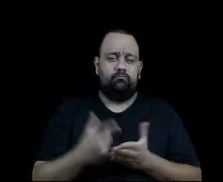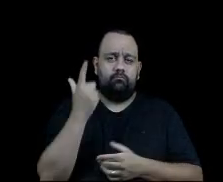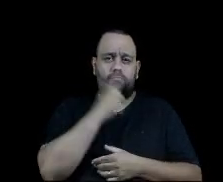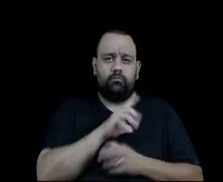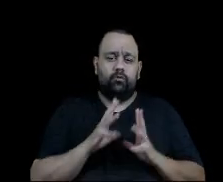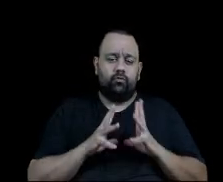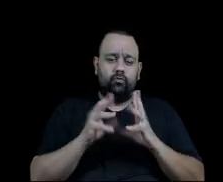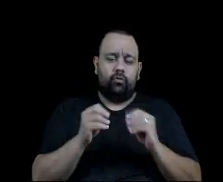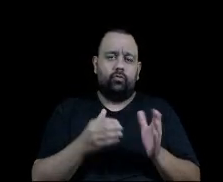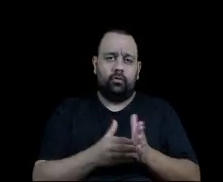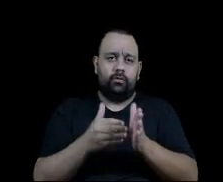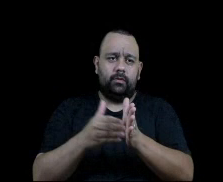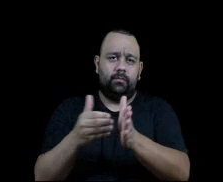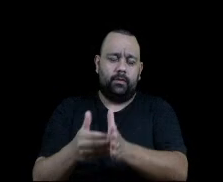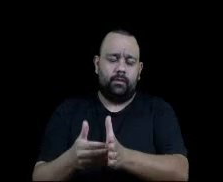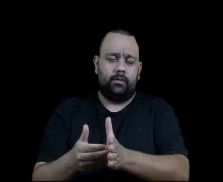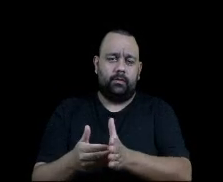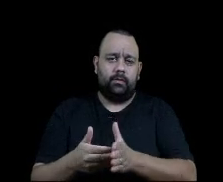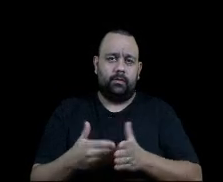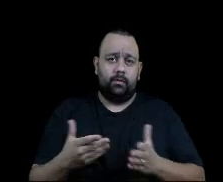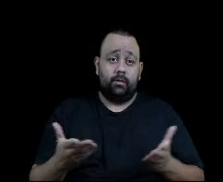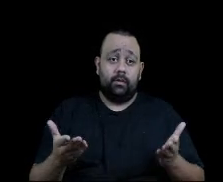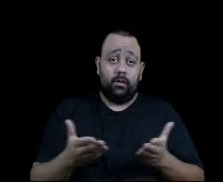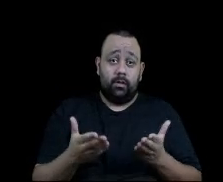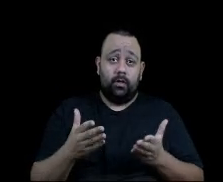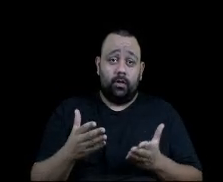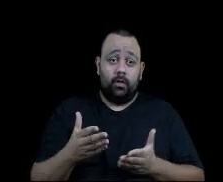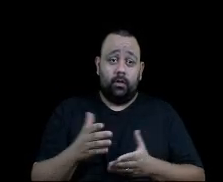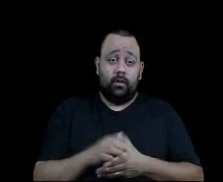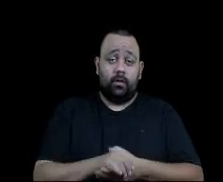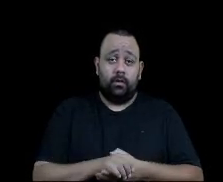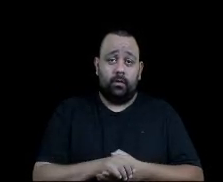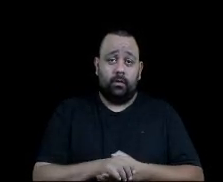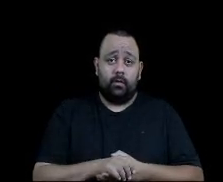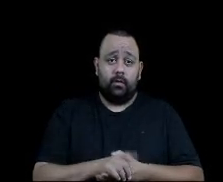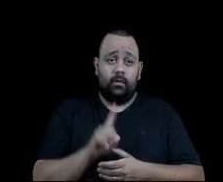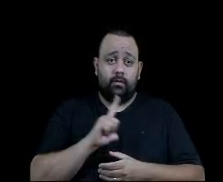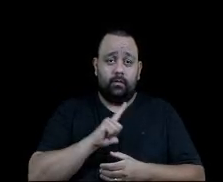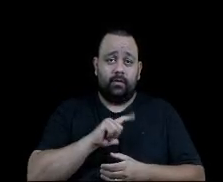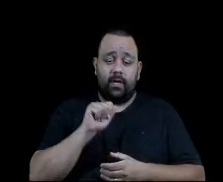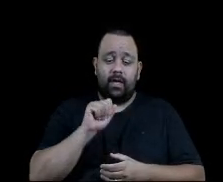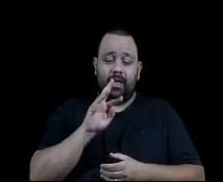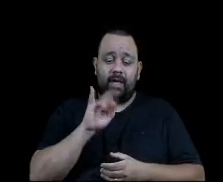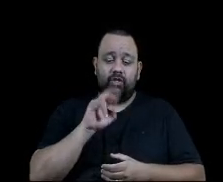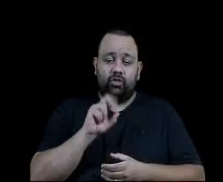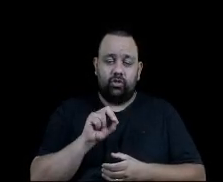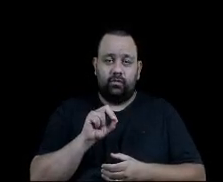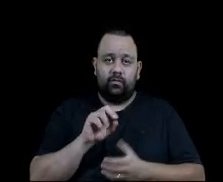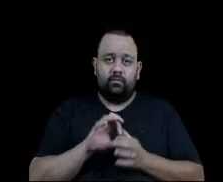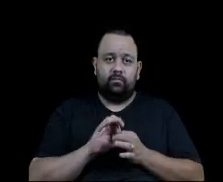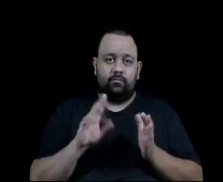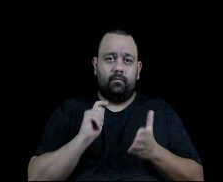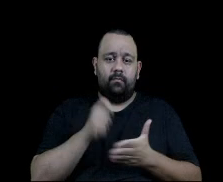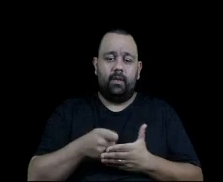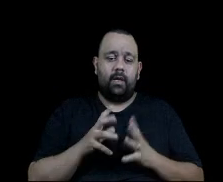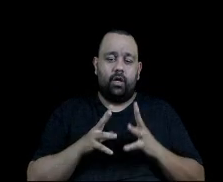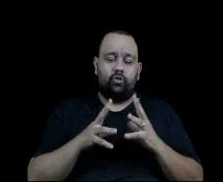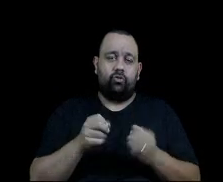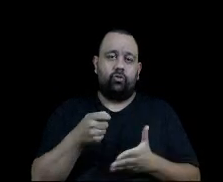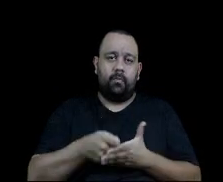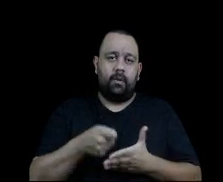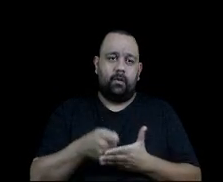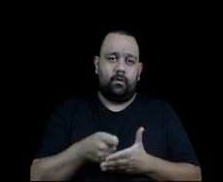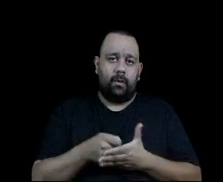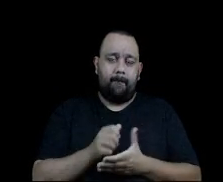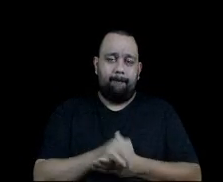mas a gente cumpriu todos os limites e teve os ativos disponíveis